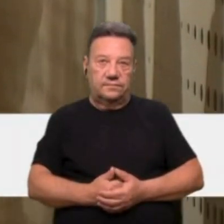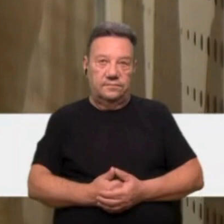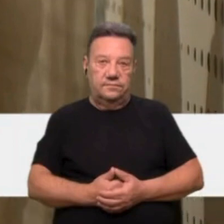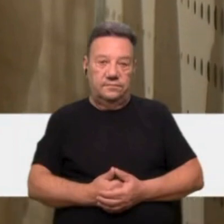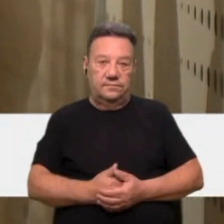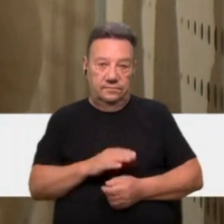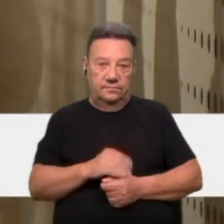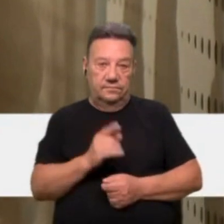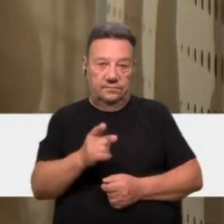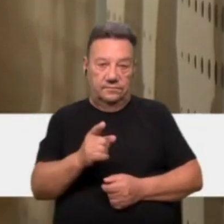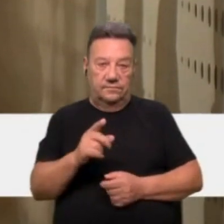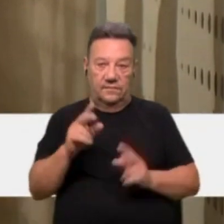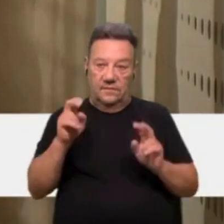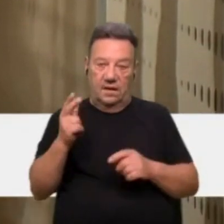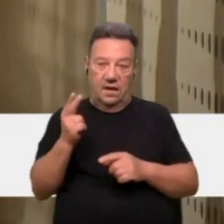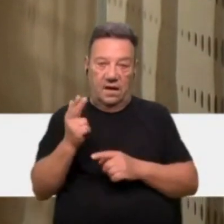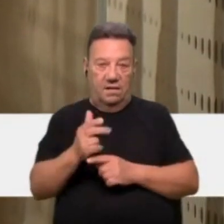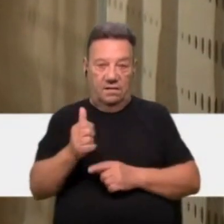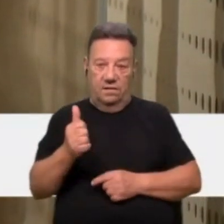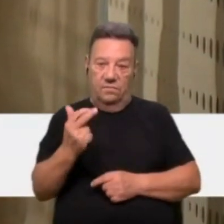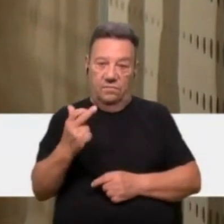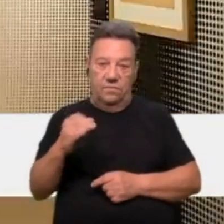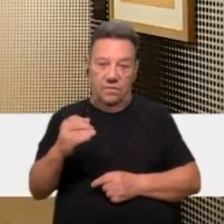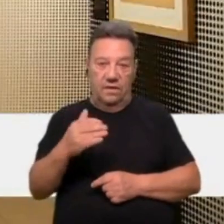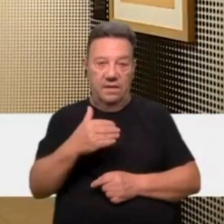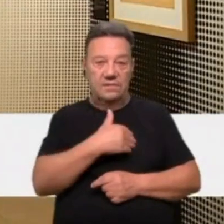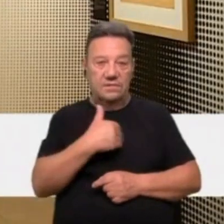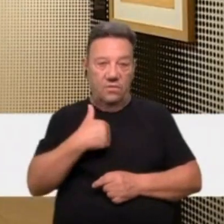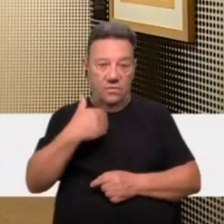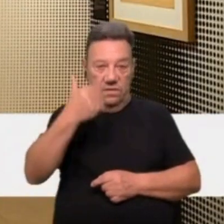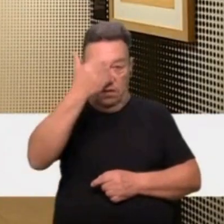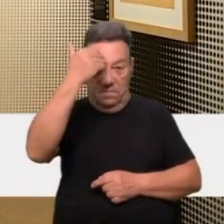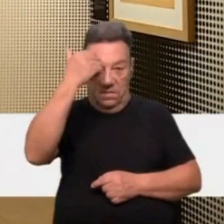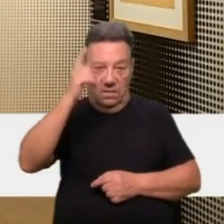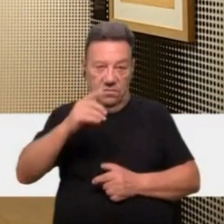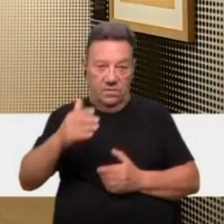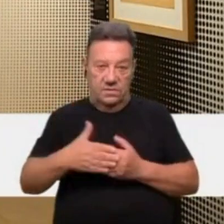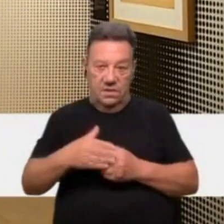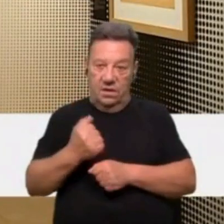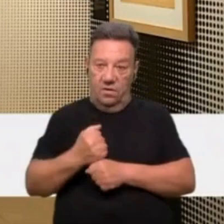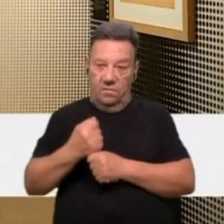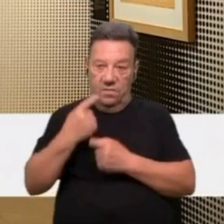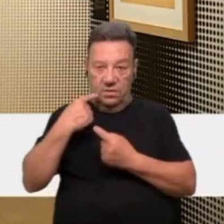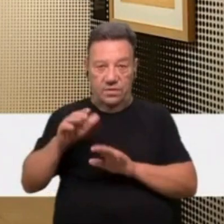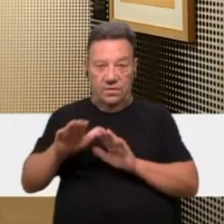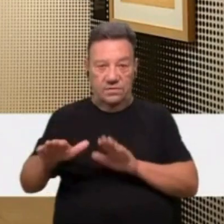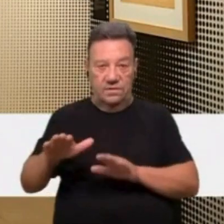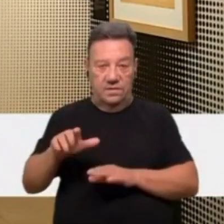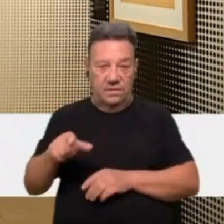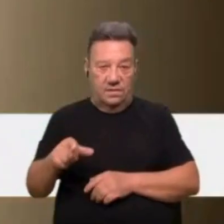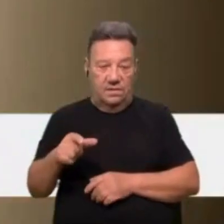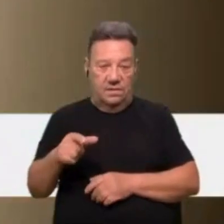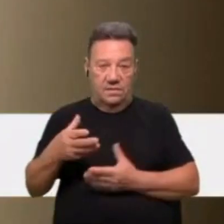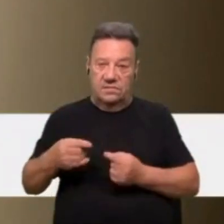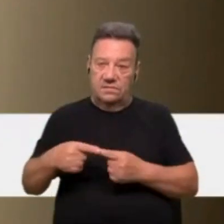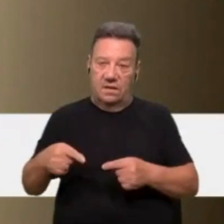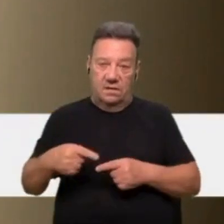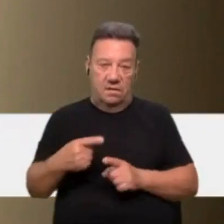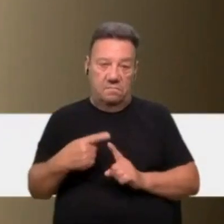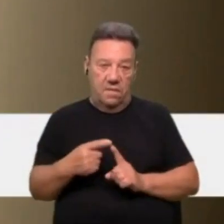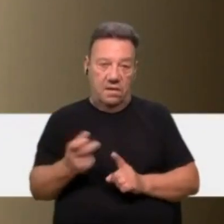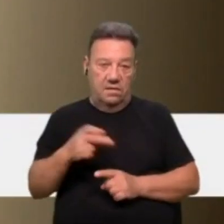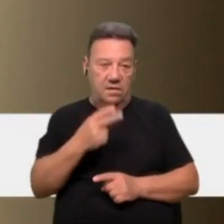E por isso, o tema da arte bruta e saúde mental não se encerra nas obras expostas numa sala. Vai mais além